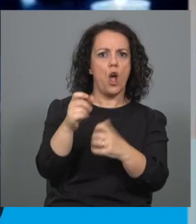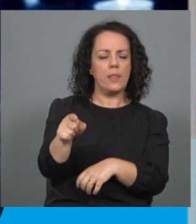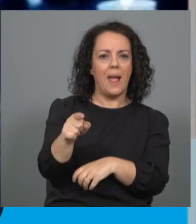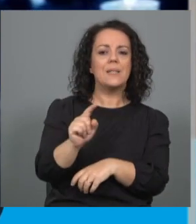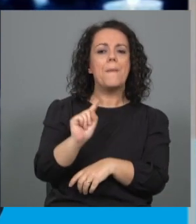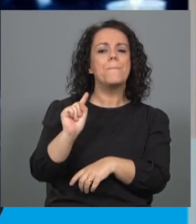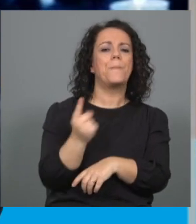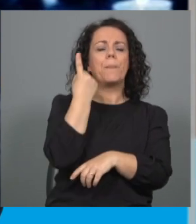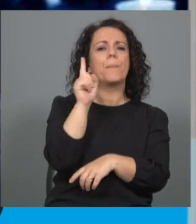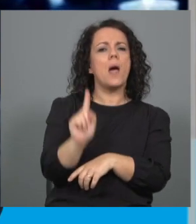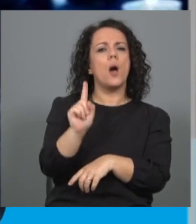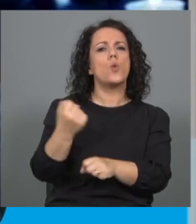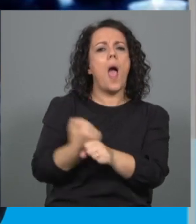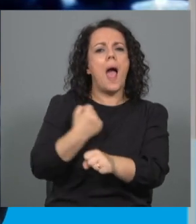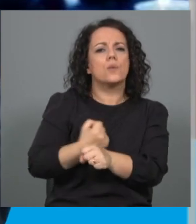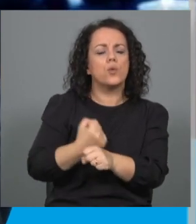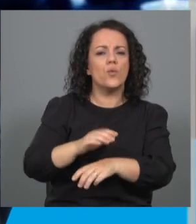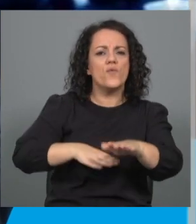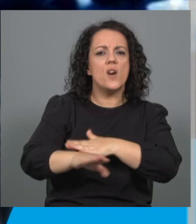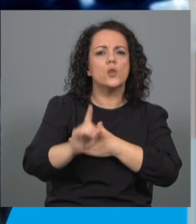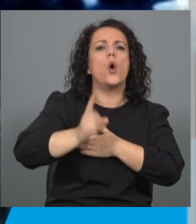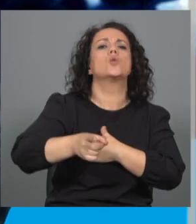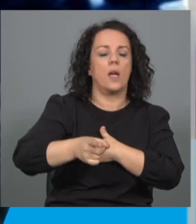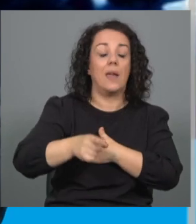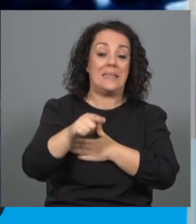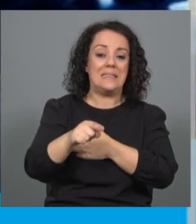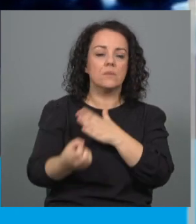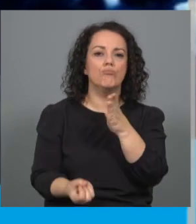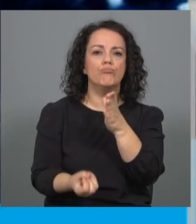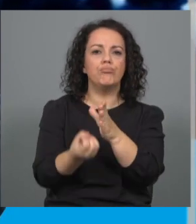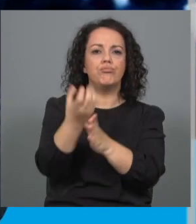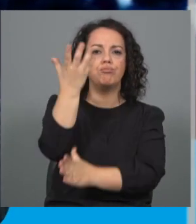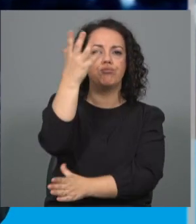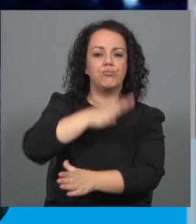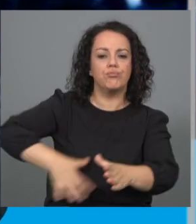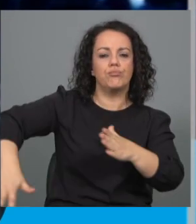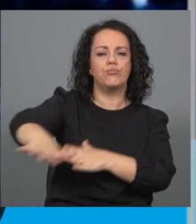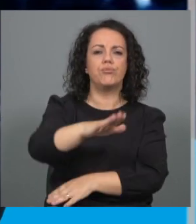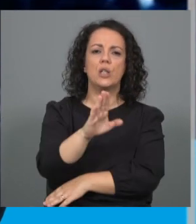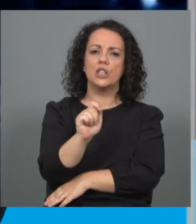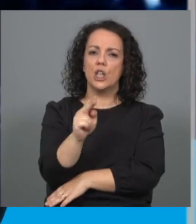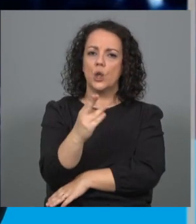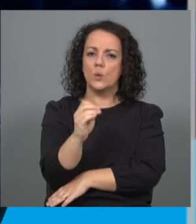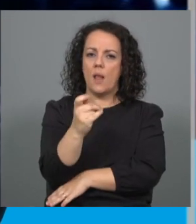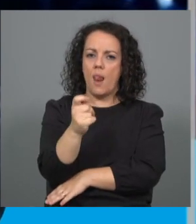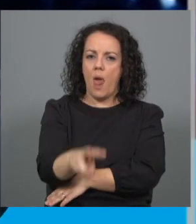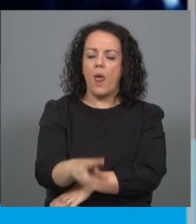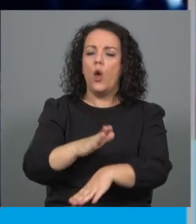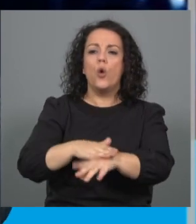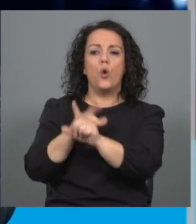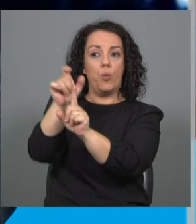muito este nascer da Igreja em Jerusalém, não é? Marcada particularmente pela atividade de